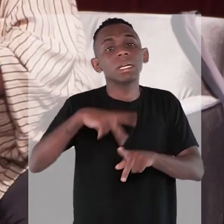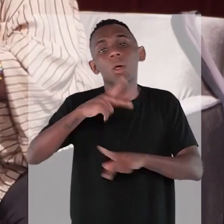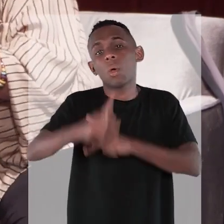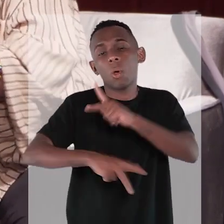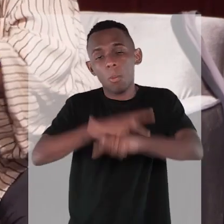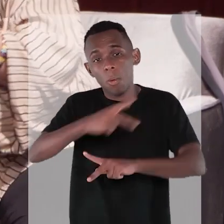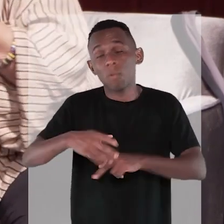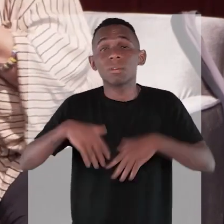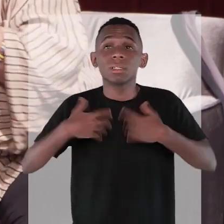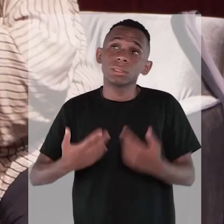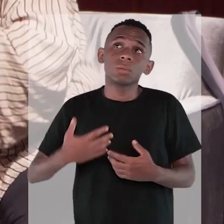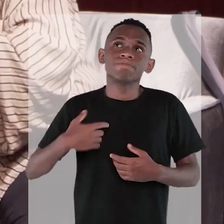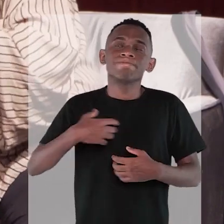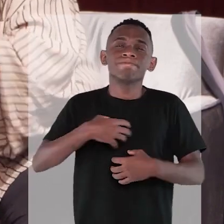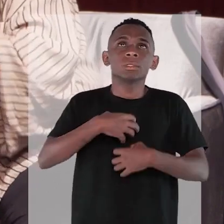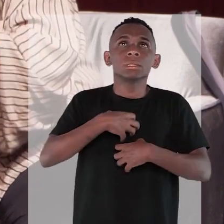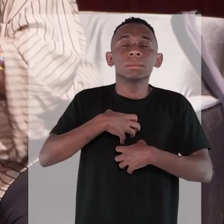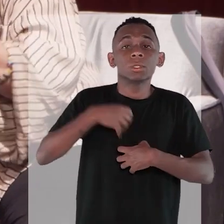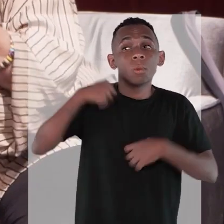preocupa, né, e que me